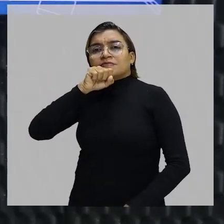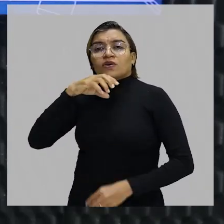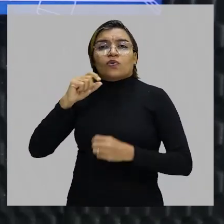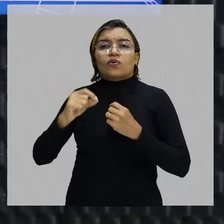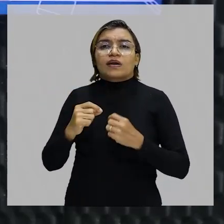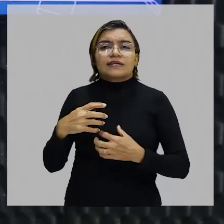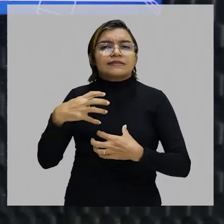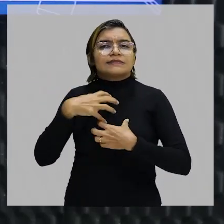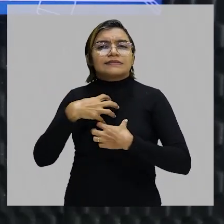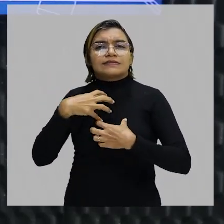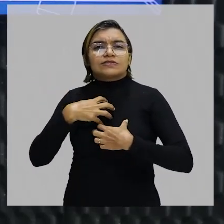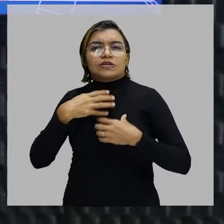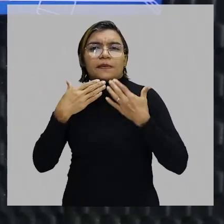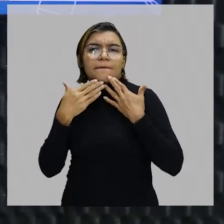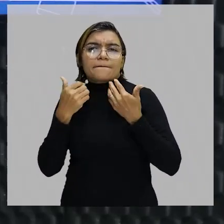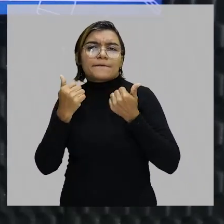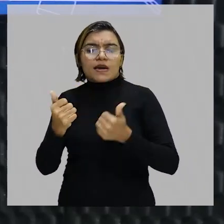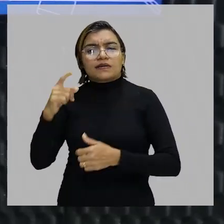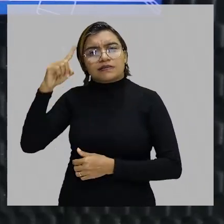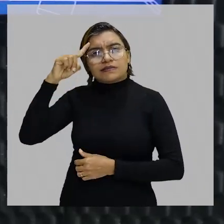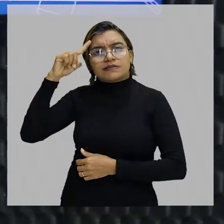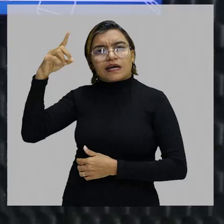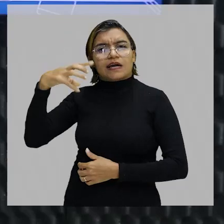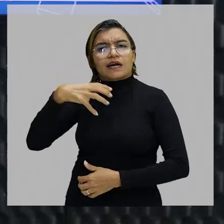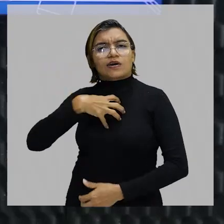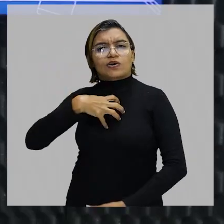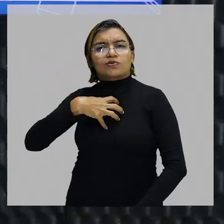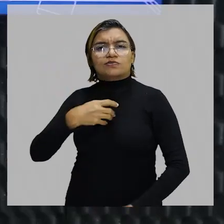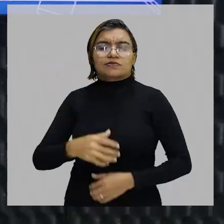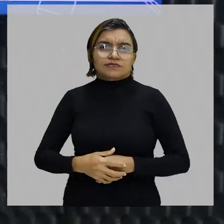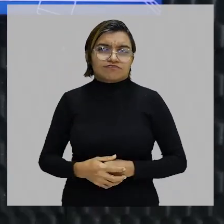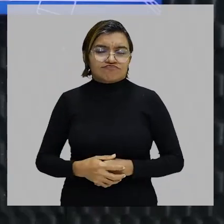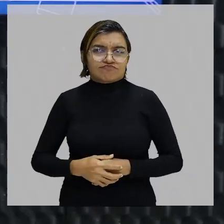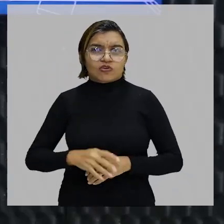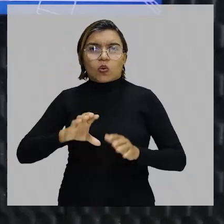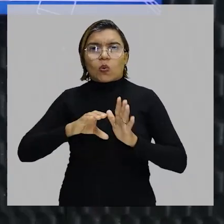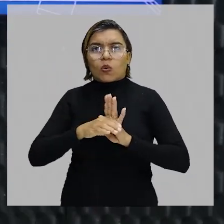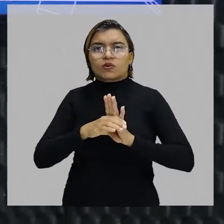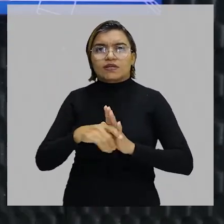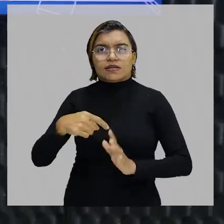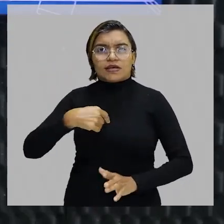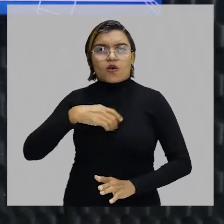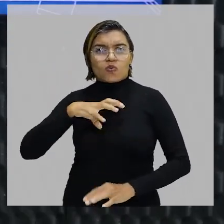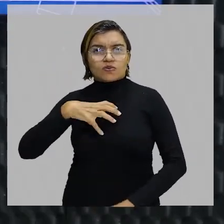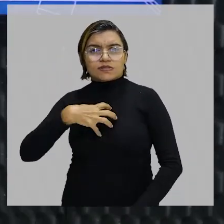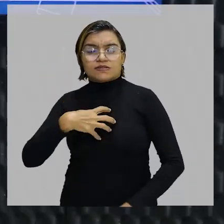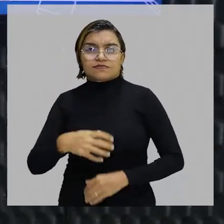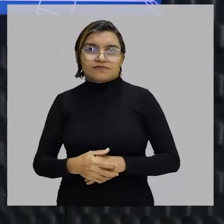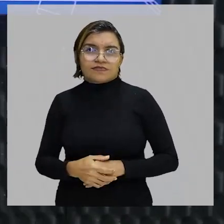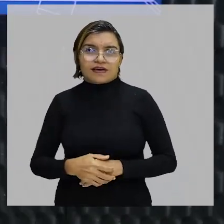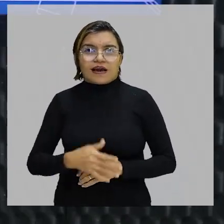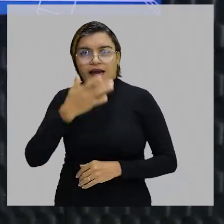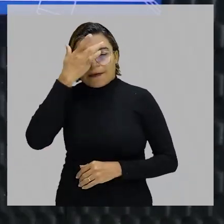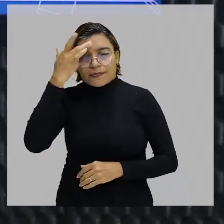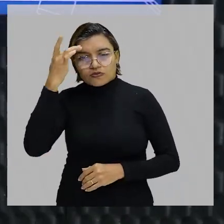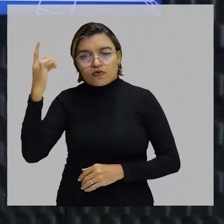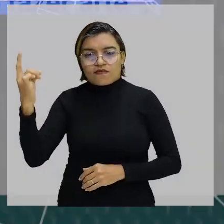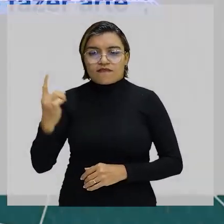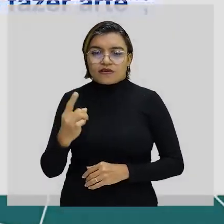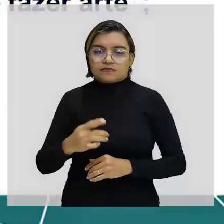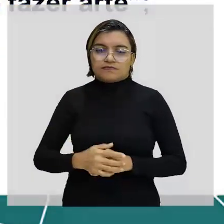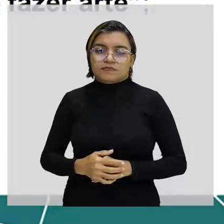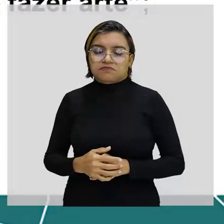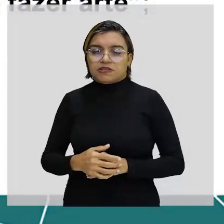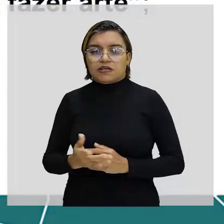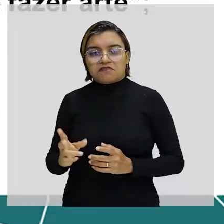o que eu sinto, as ideias do que eu sinto, os conceitos que eu sinto. E aí alguém vem e subvaloriza a arte